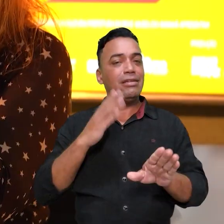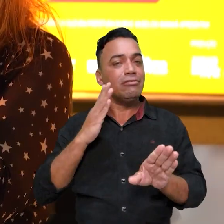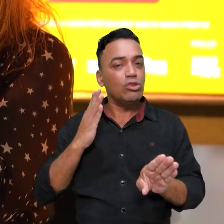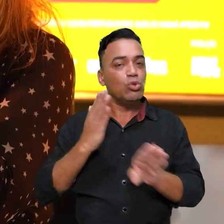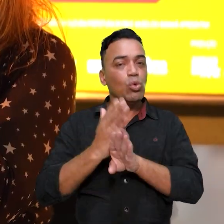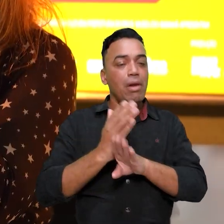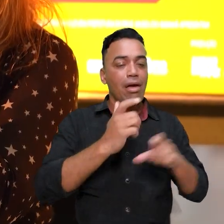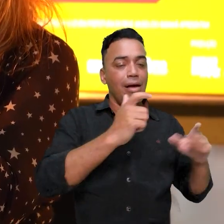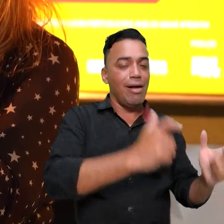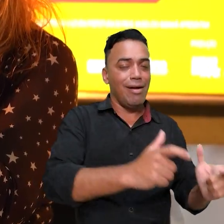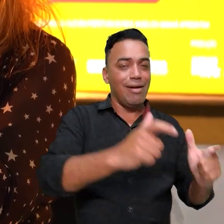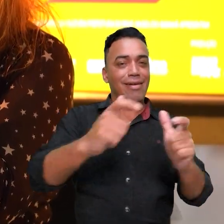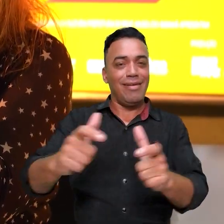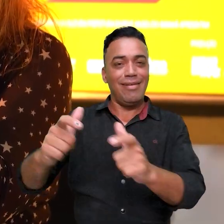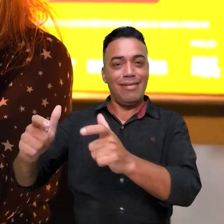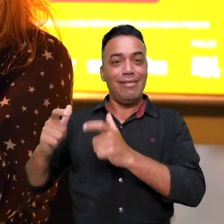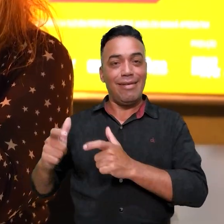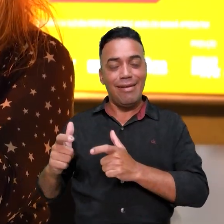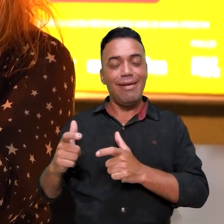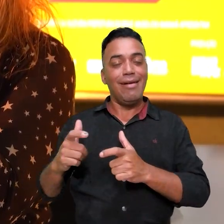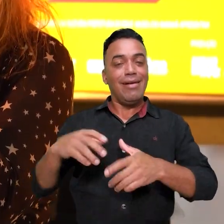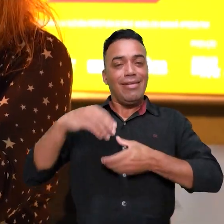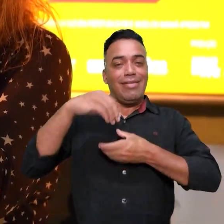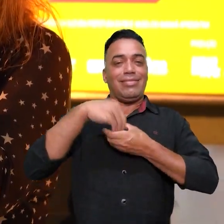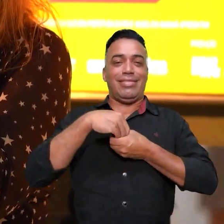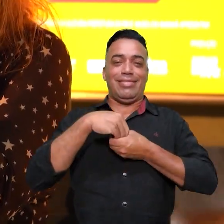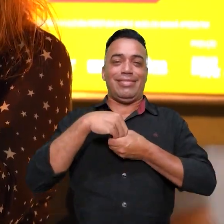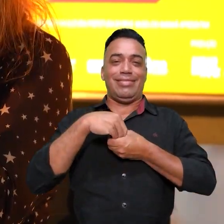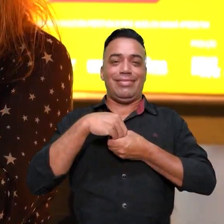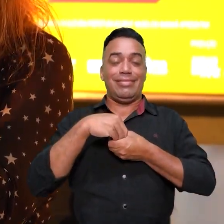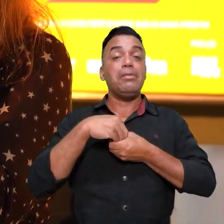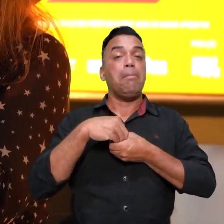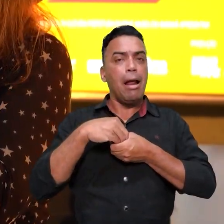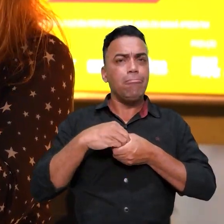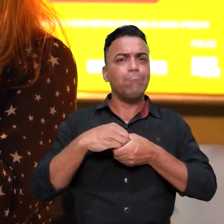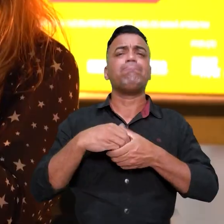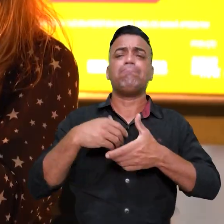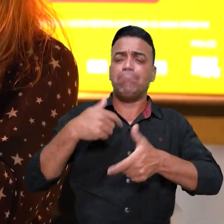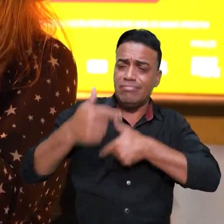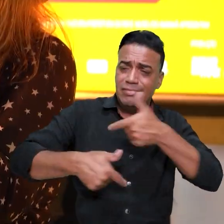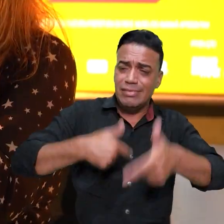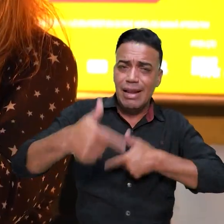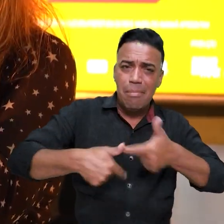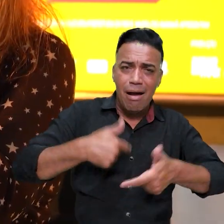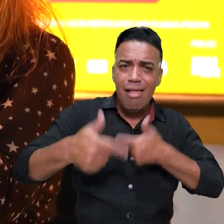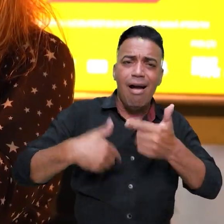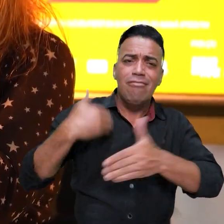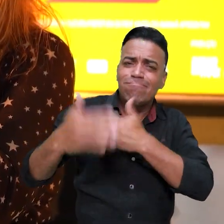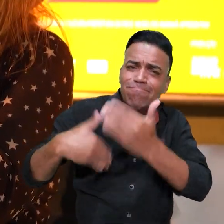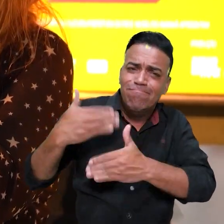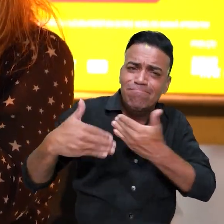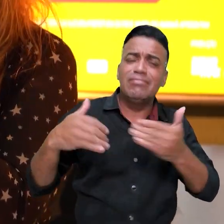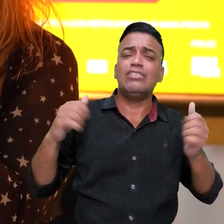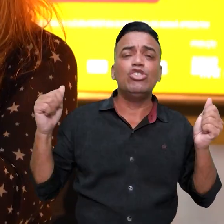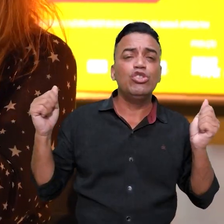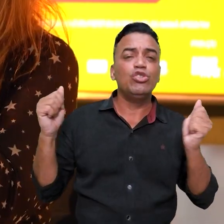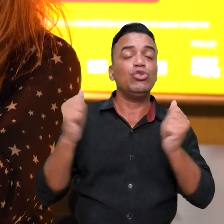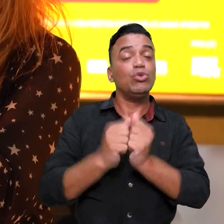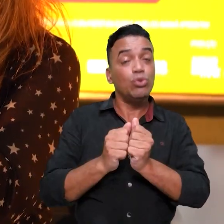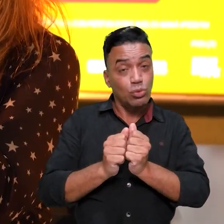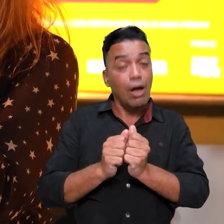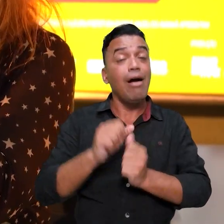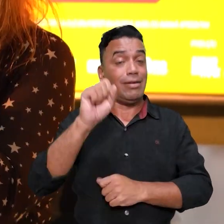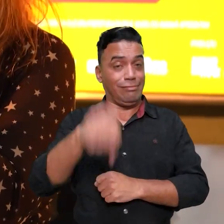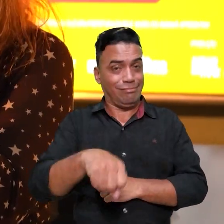esses territórios e esses espaços em você para trabalhar neles e com eles, para aí